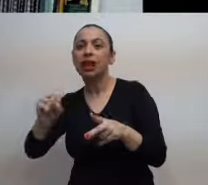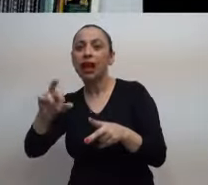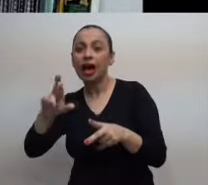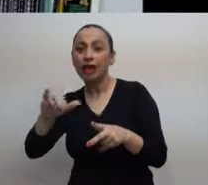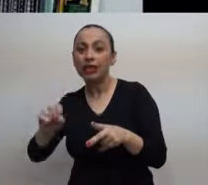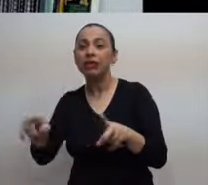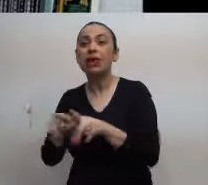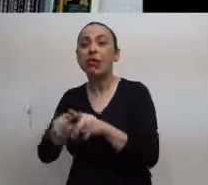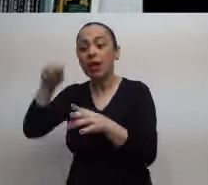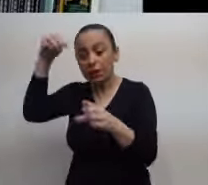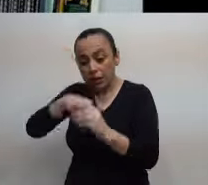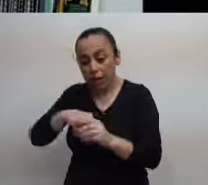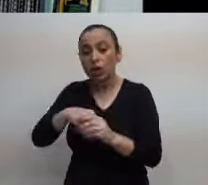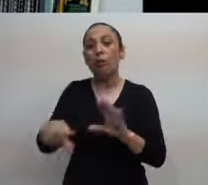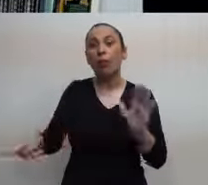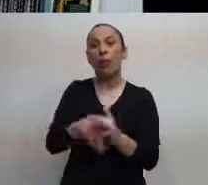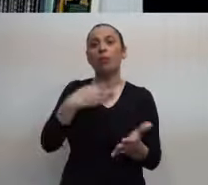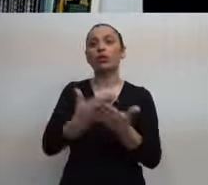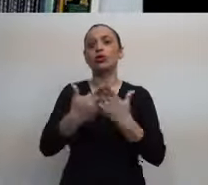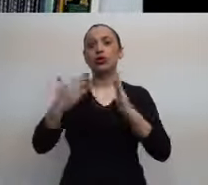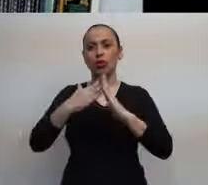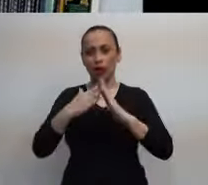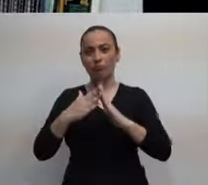no interior da própria escola.